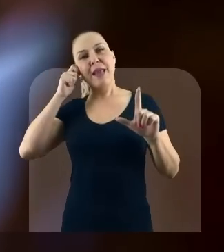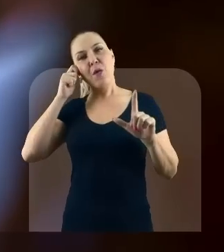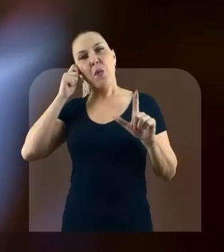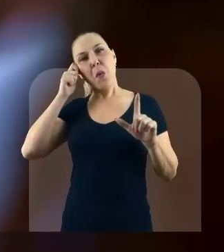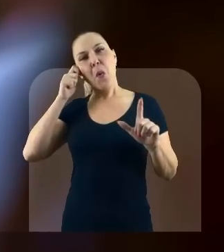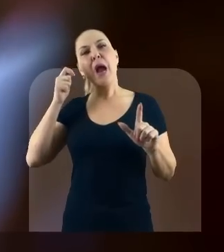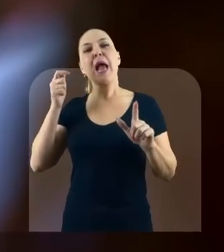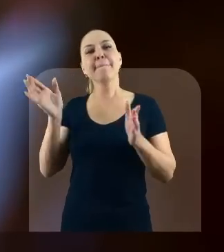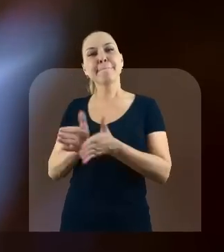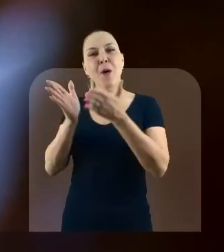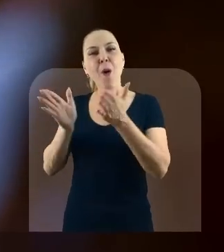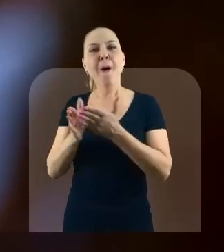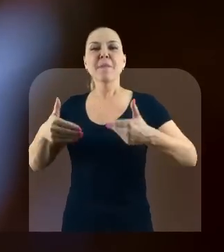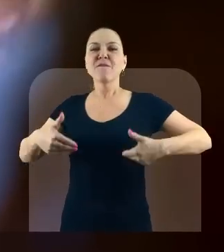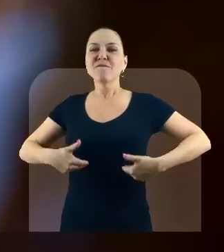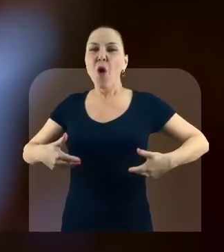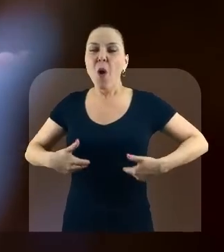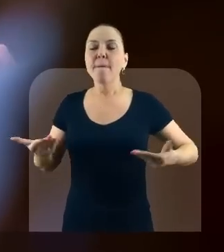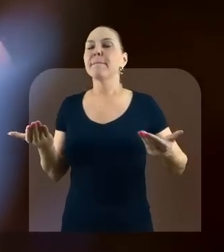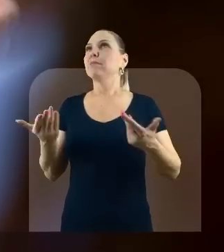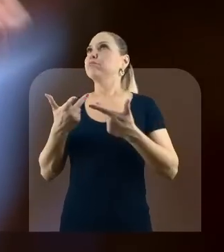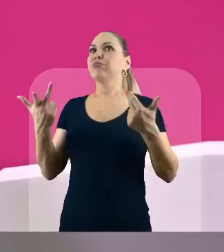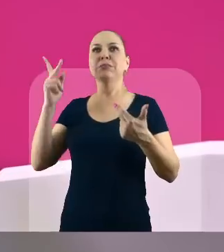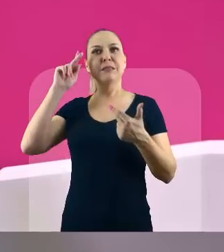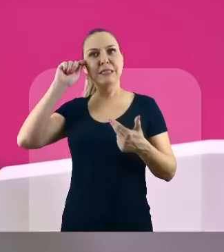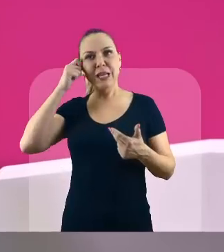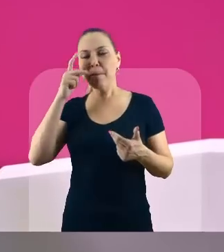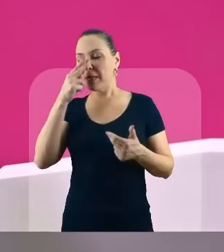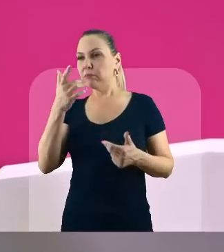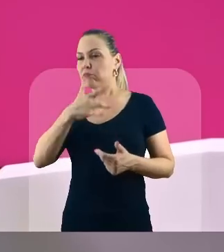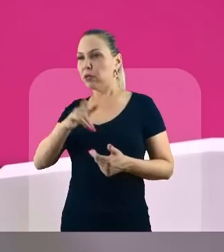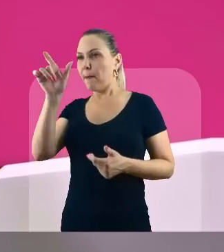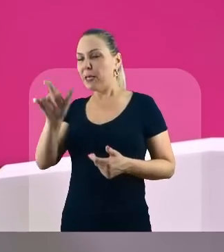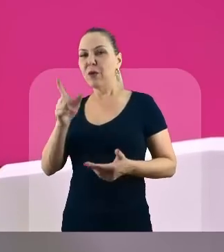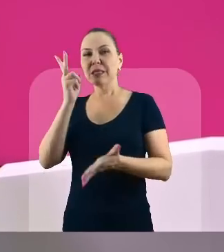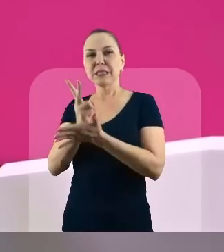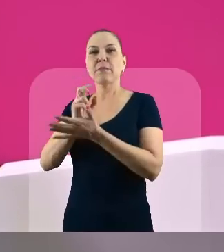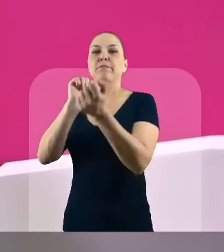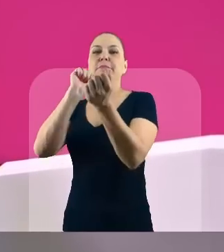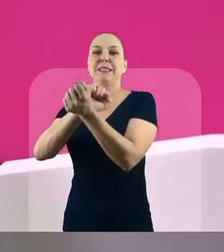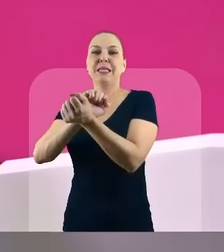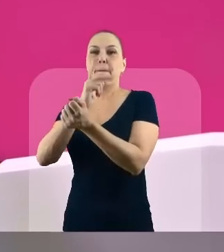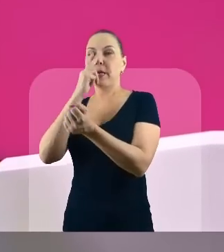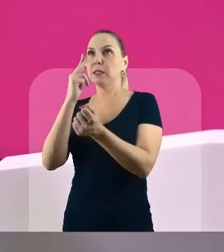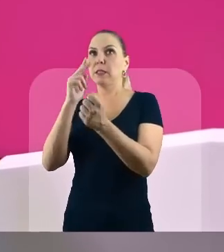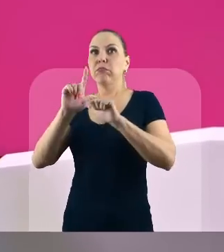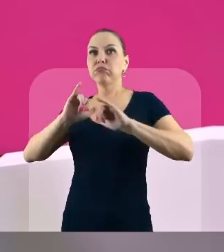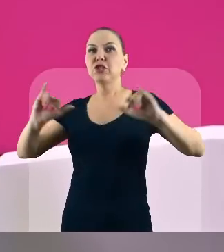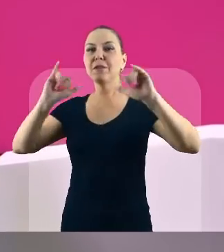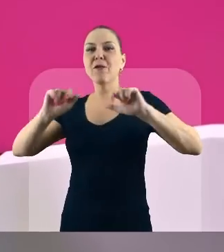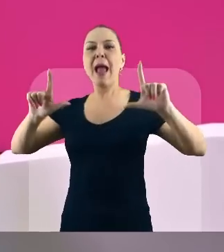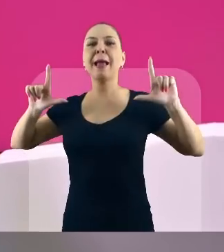miserável, o negro como uma pessoa que só passa fome e que tem alguém escravizando aquela pessoa. Então era isso a imagem que eles queriam